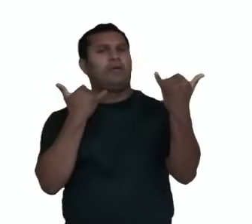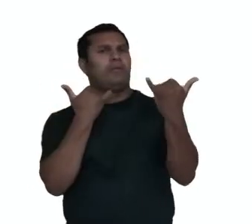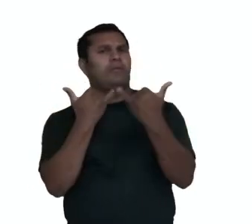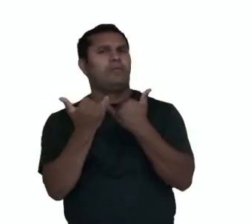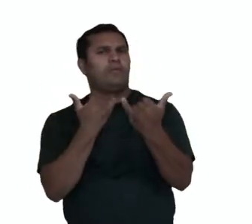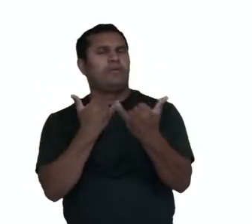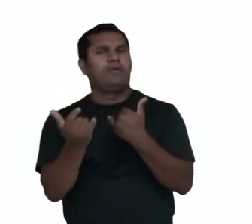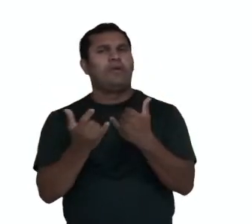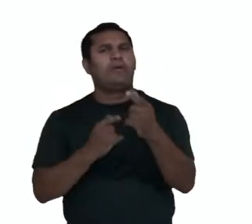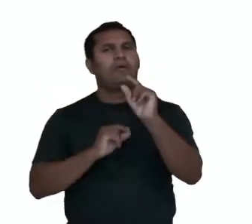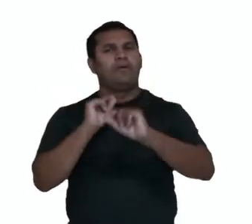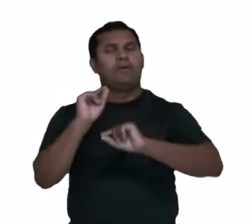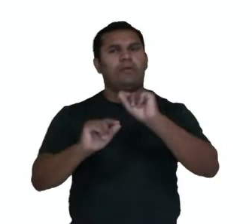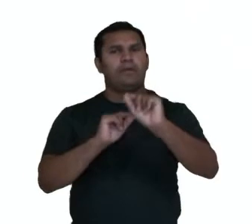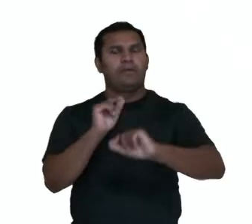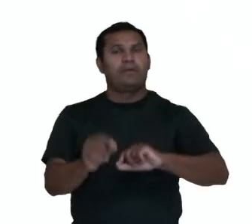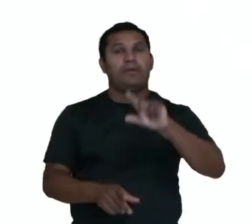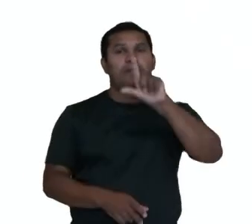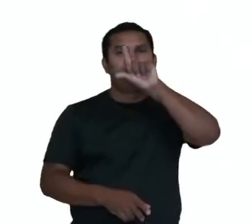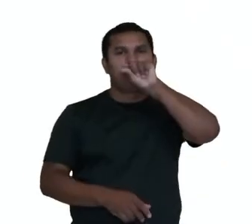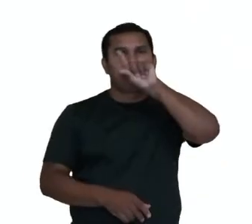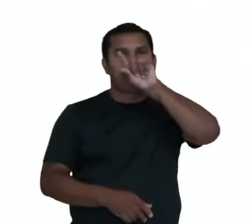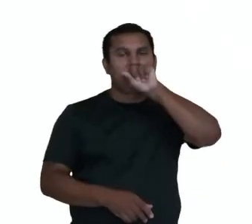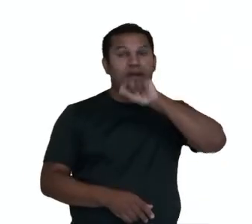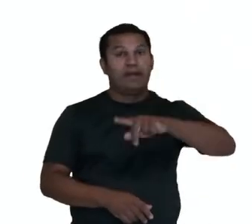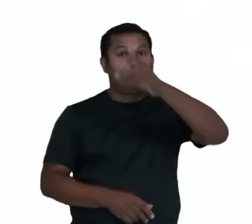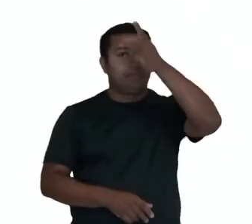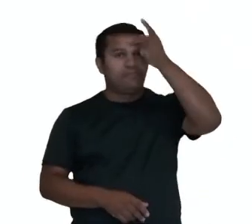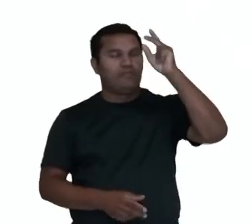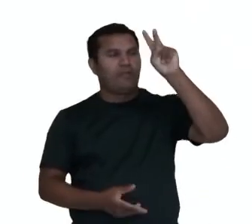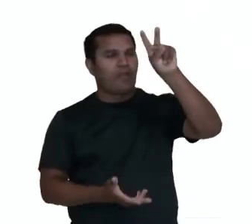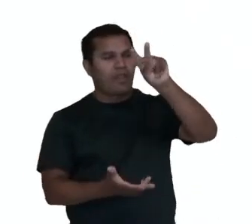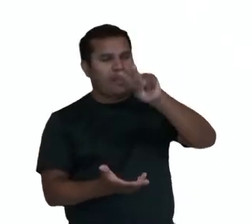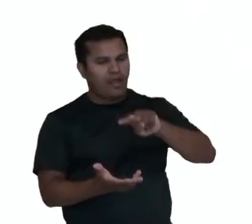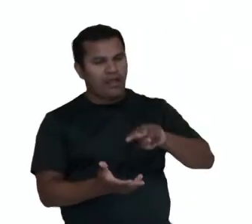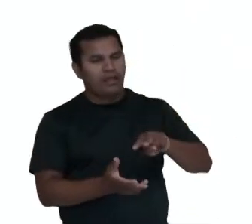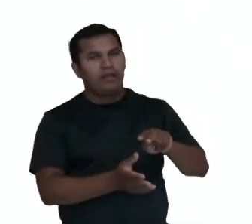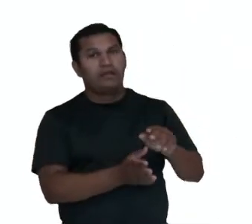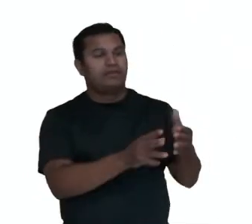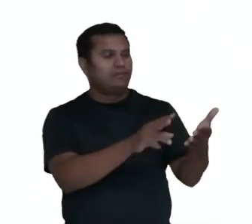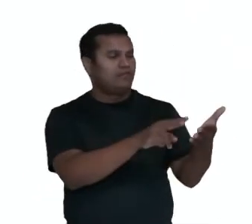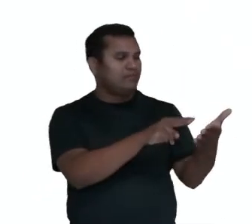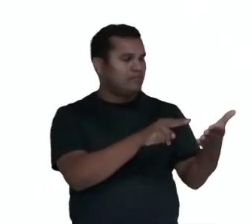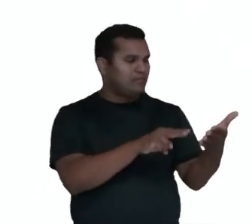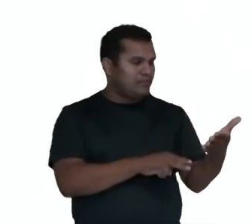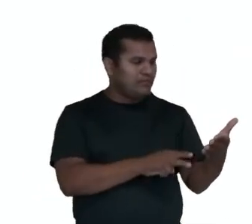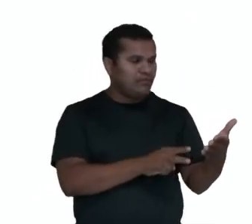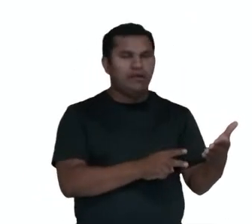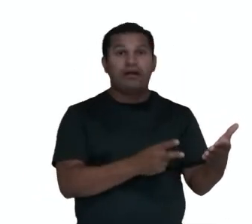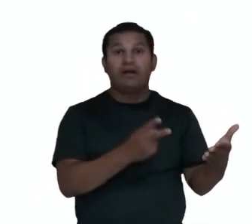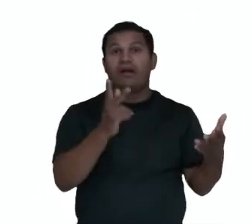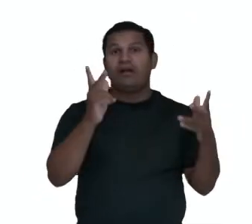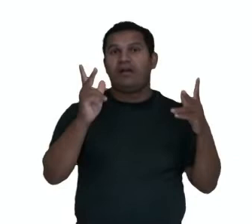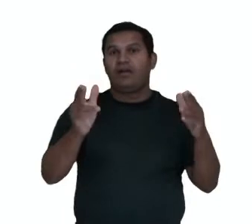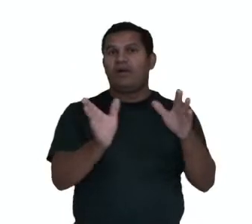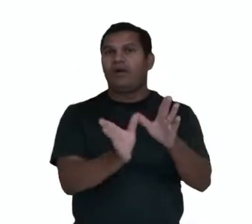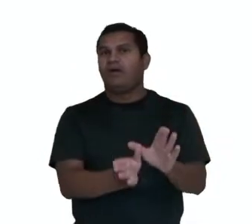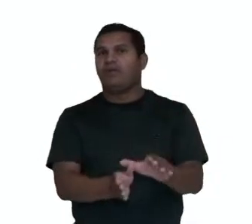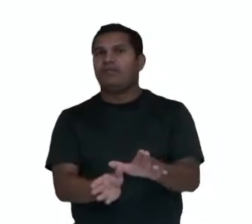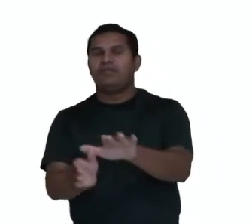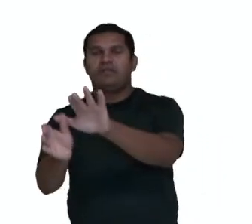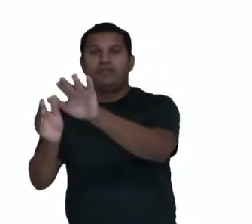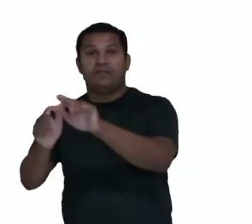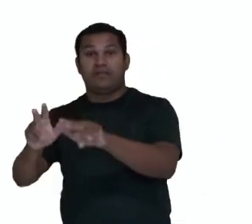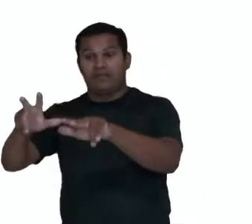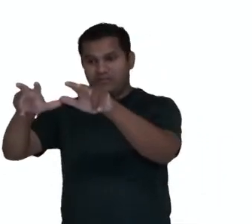onde, e pousam no livro que lês. Quando fechas o livro, eles alçam voo, como de um alçapão. Eles não